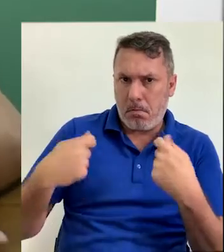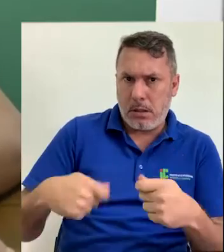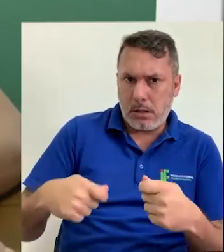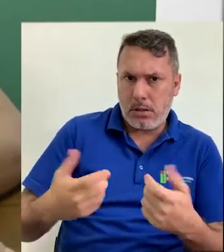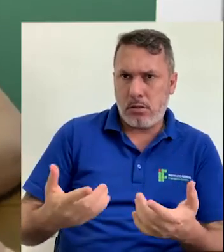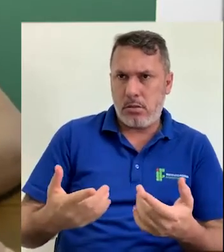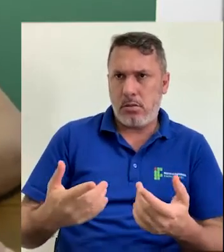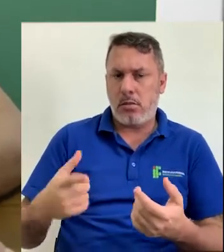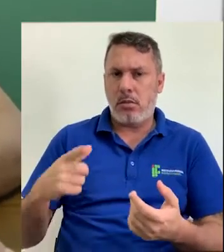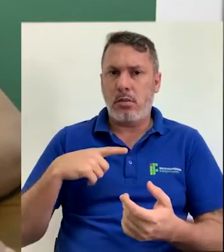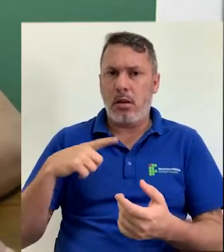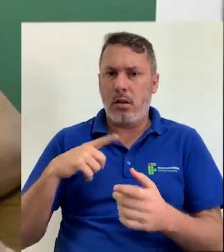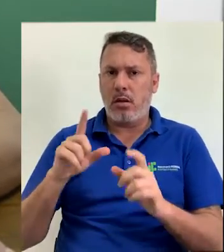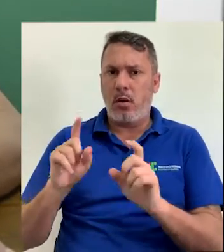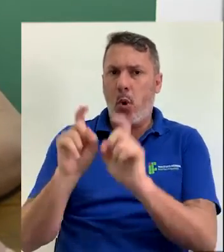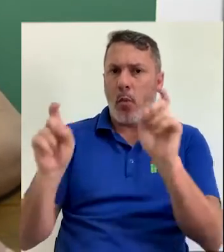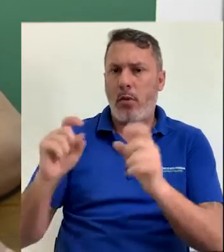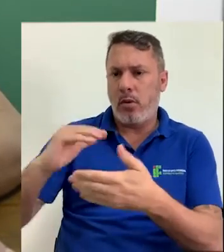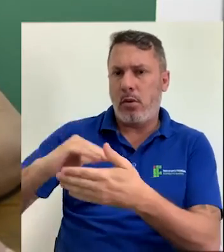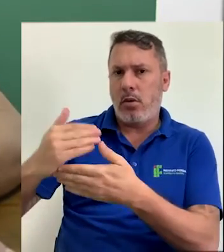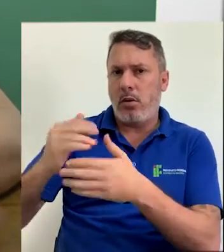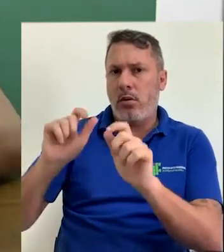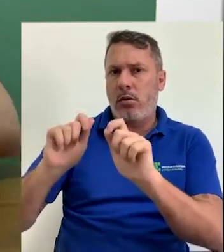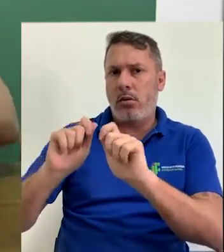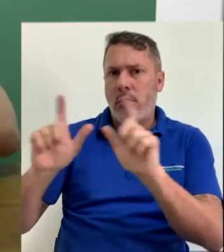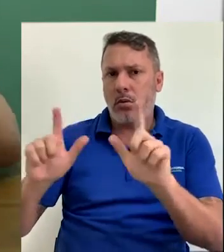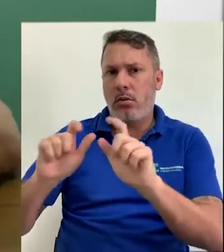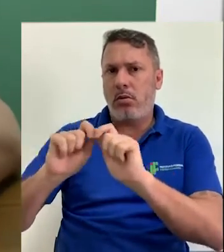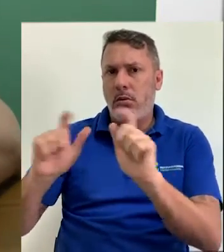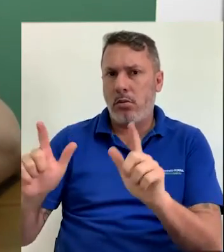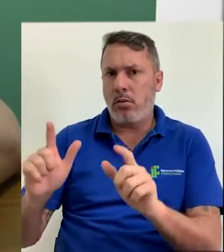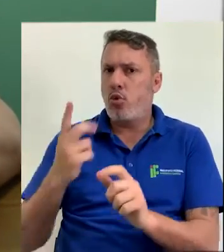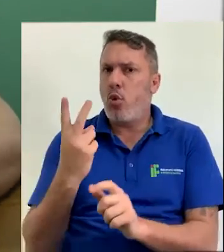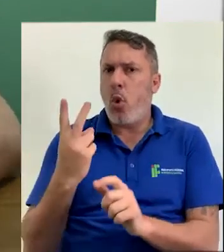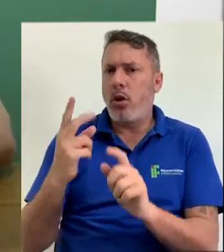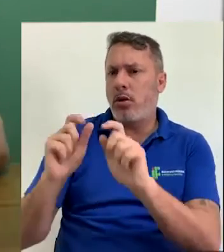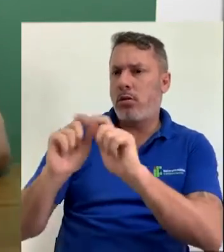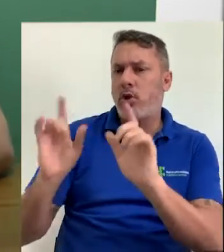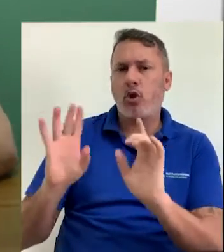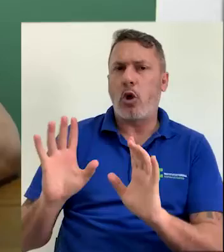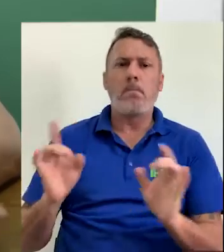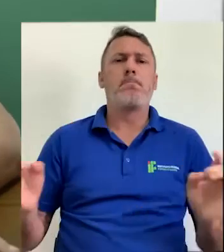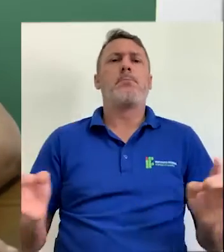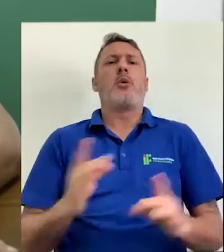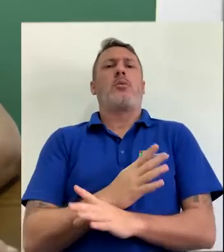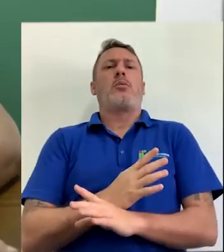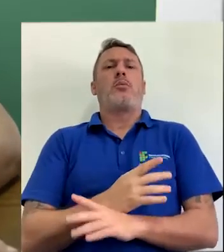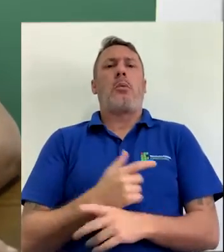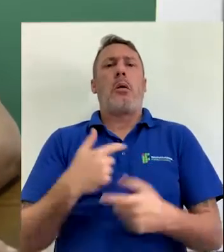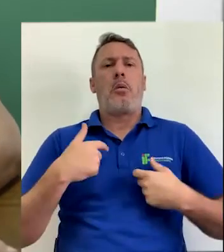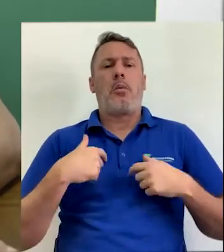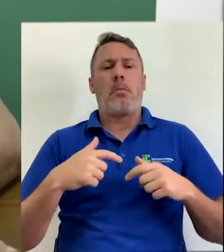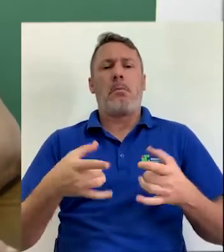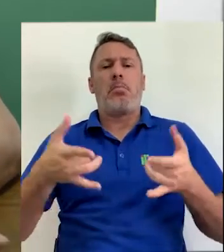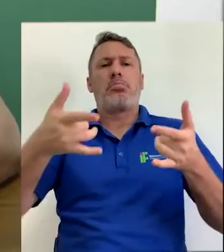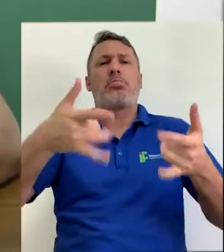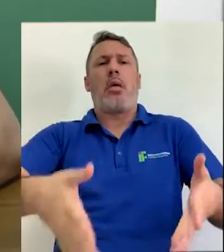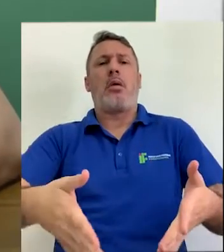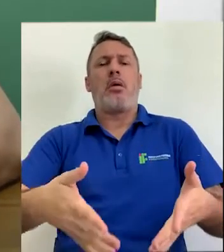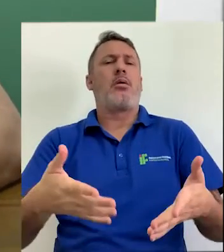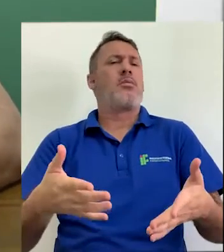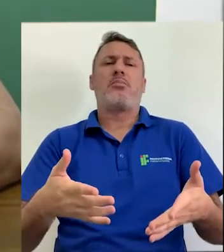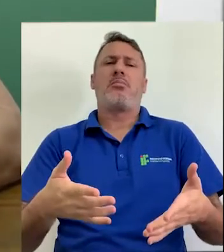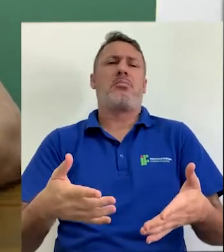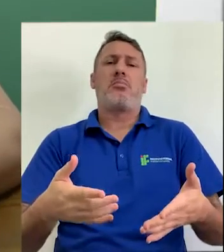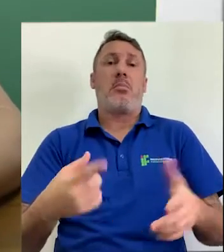e 2 páginas de internet. Então basta, não precisa de mais nada, porque a